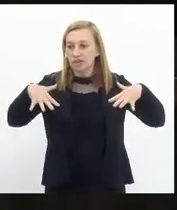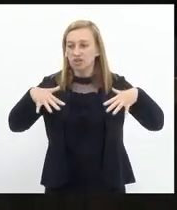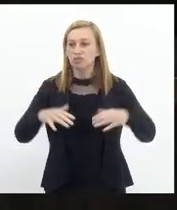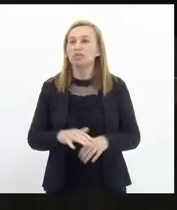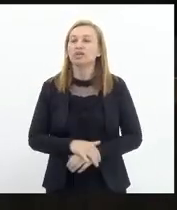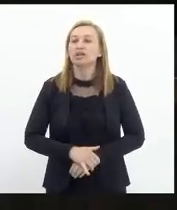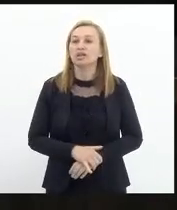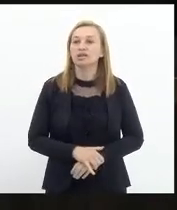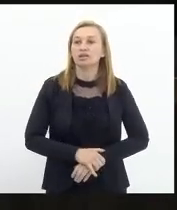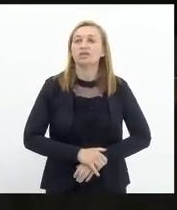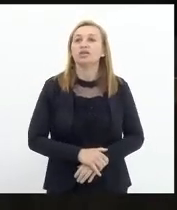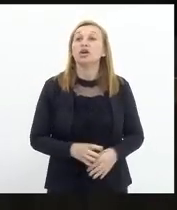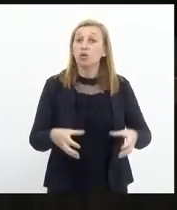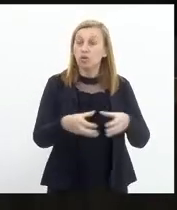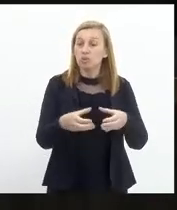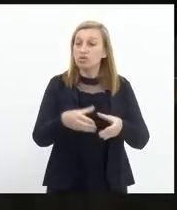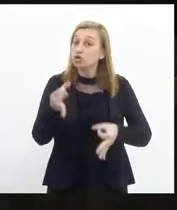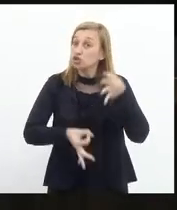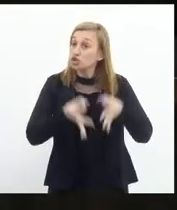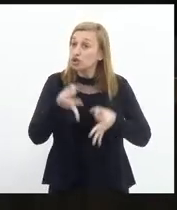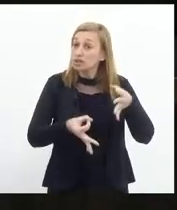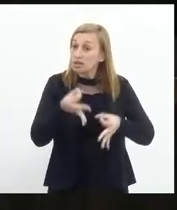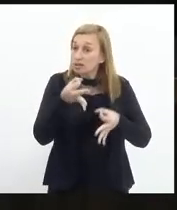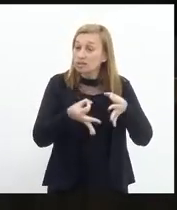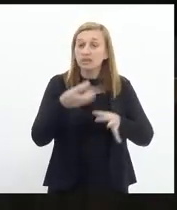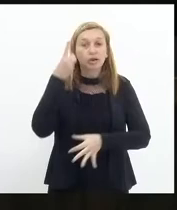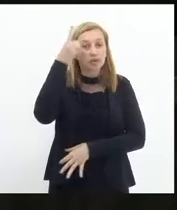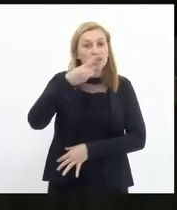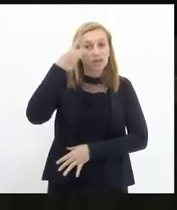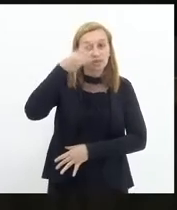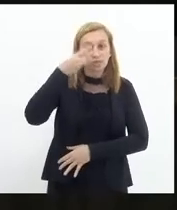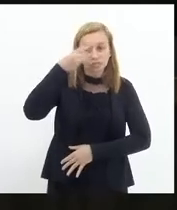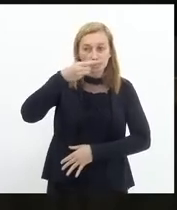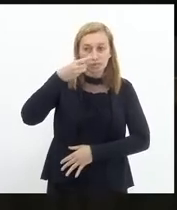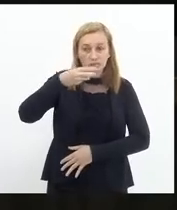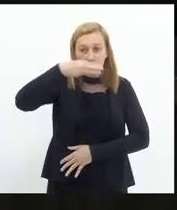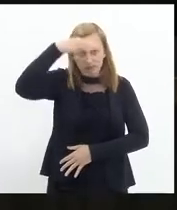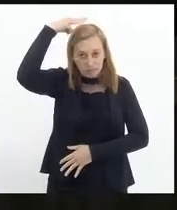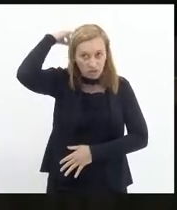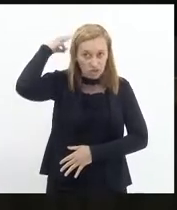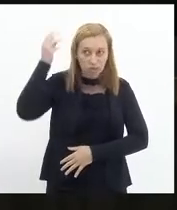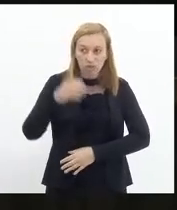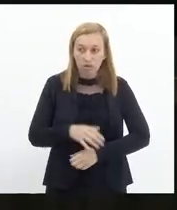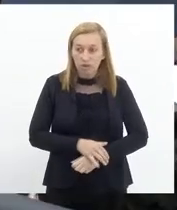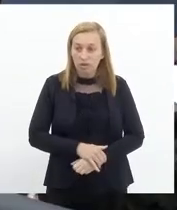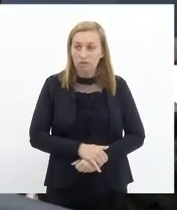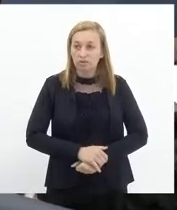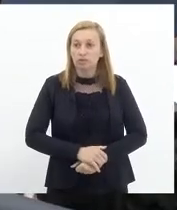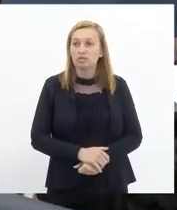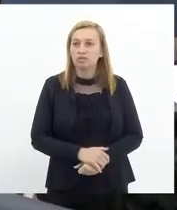Para emitir, parecer pela Comissão de Constituição e Justiça, deputado Márcio Pacheco.